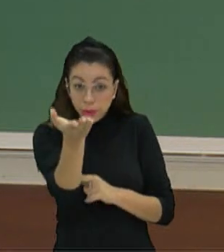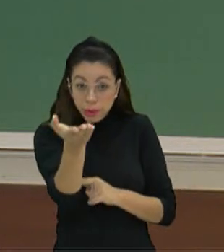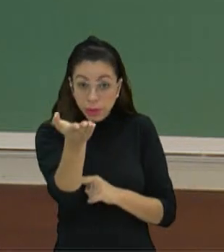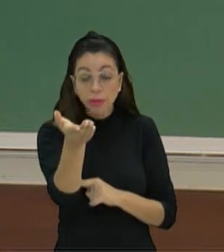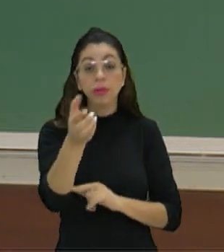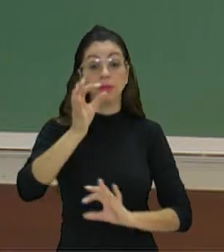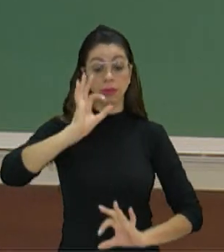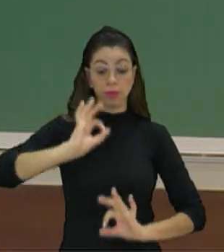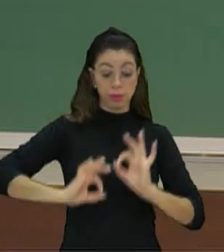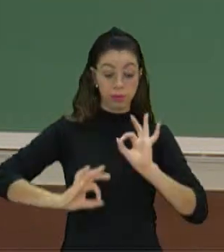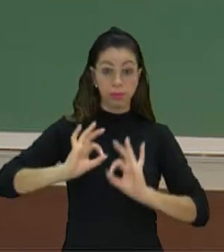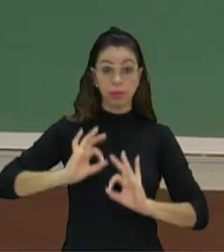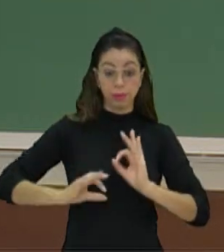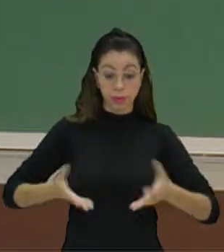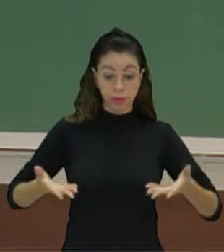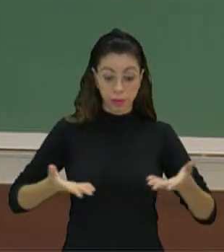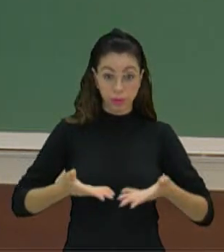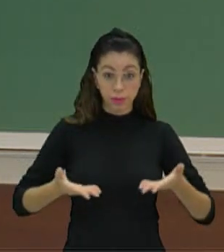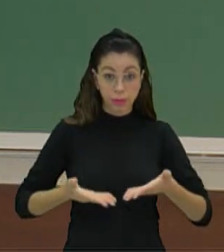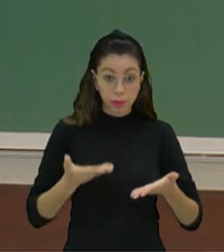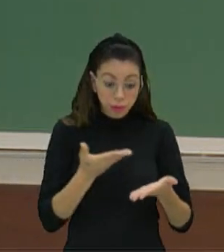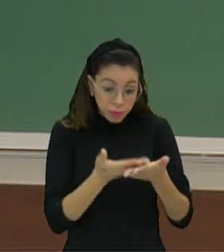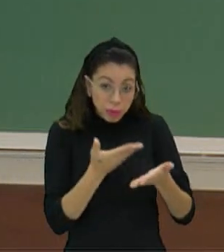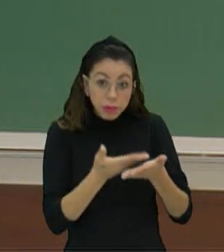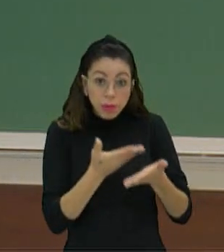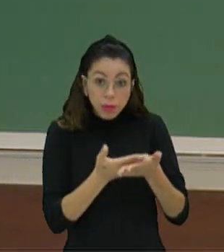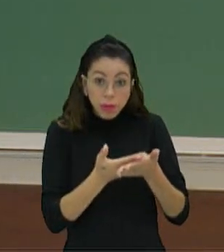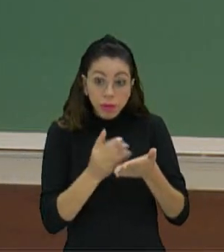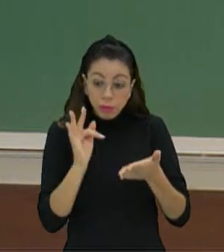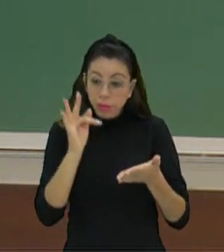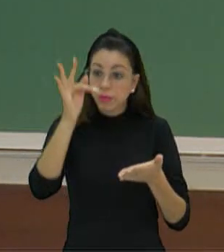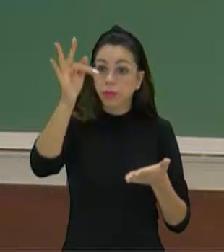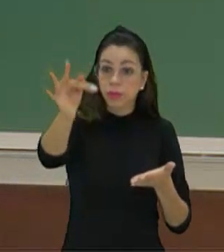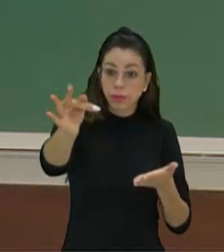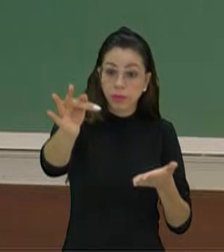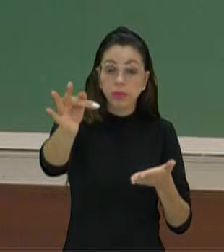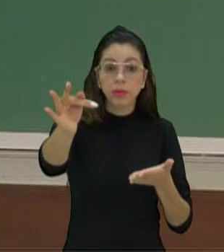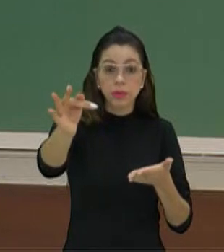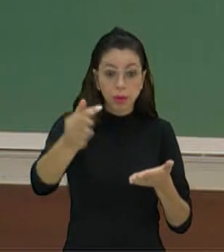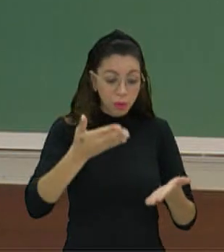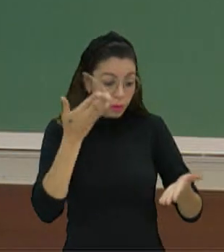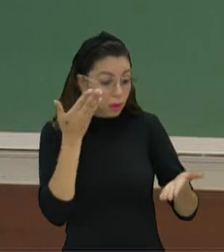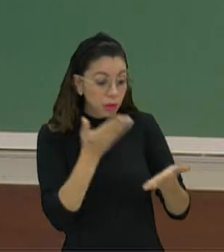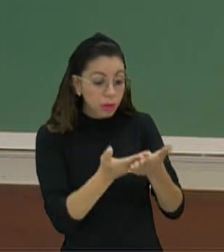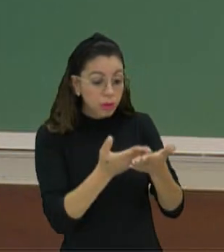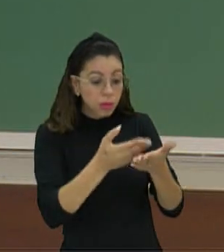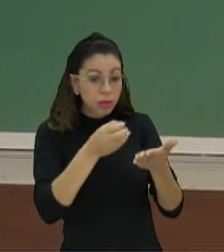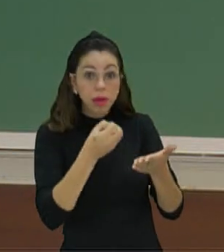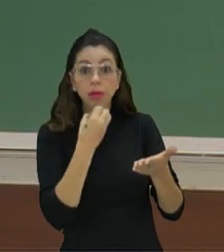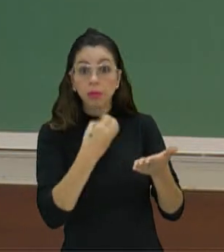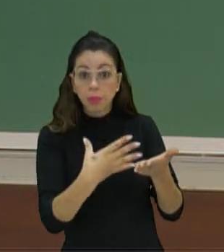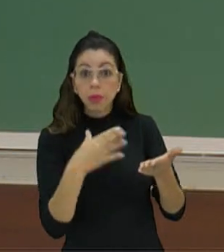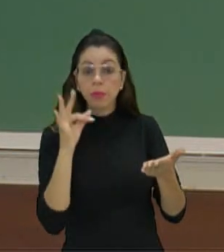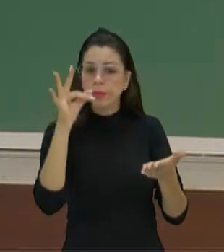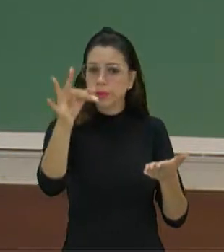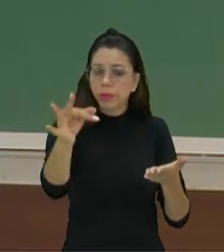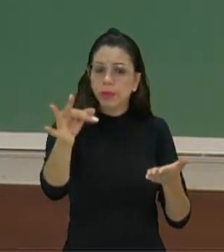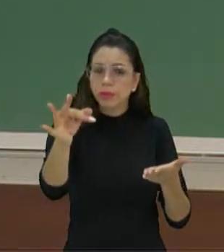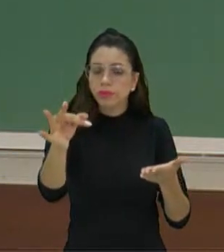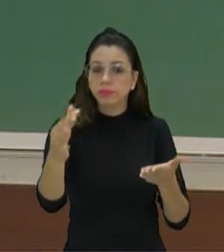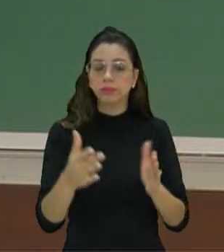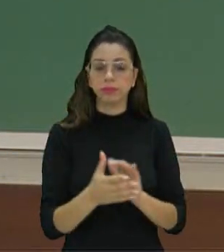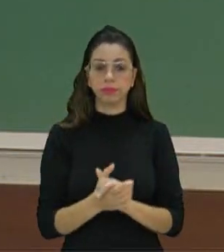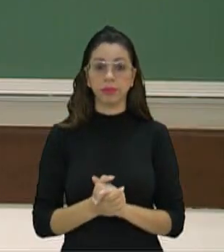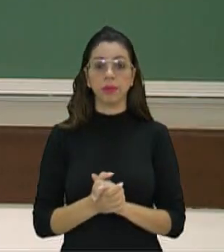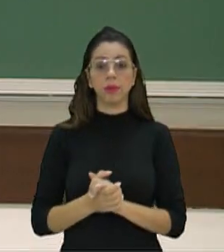para o futuro e se, porventura, estudar é uma arma para esse teu futuro que você tem que se preparar, ok?